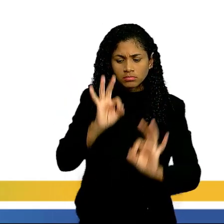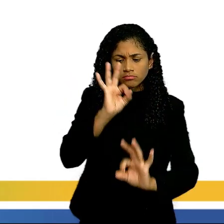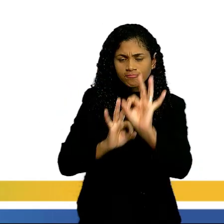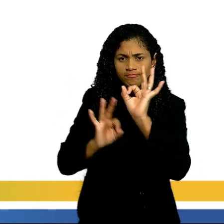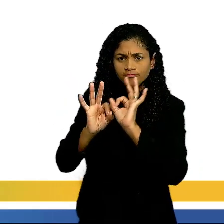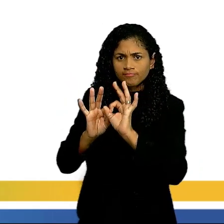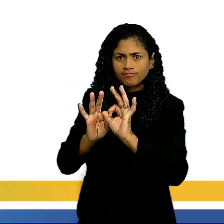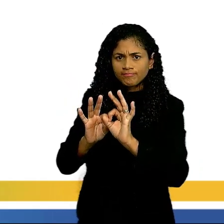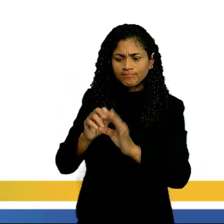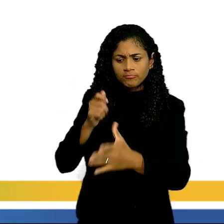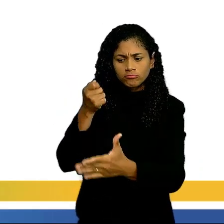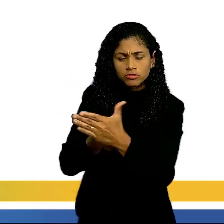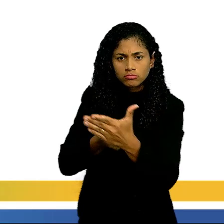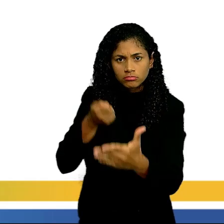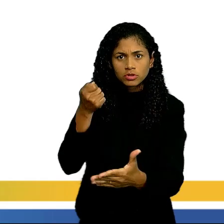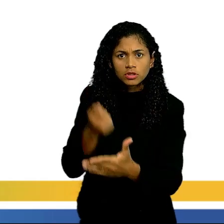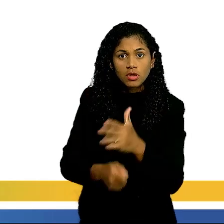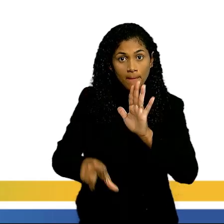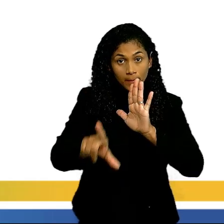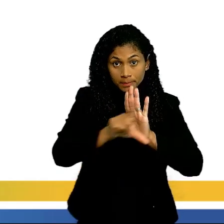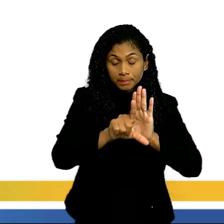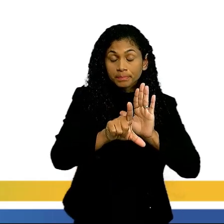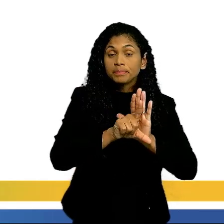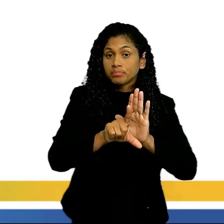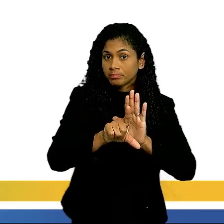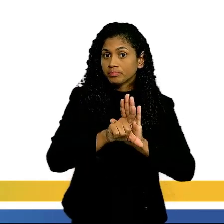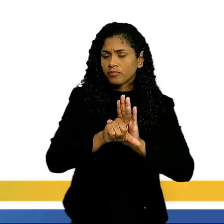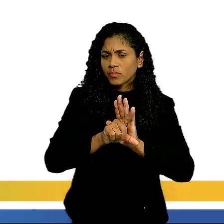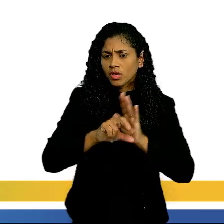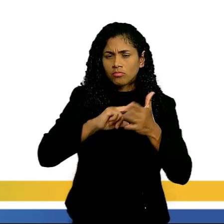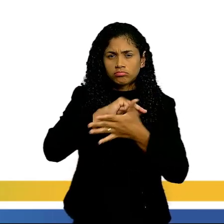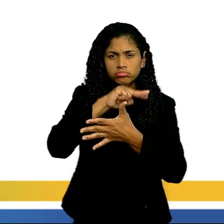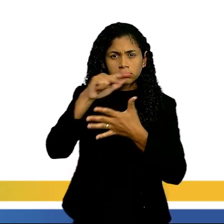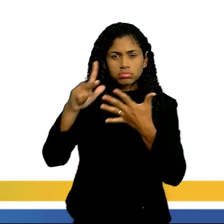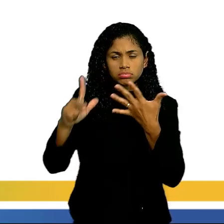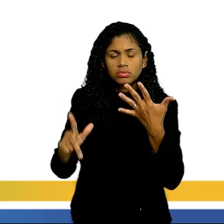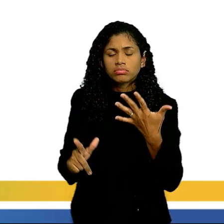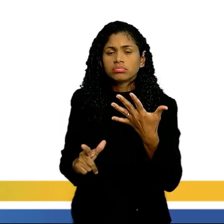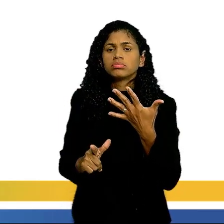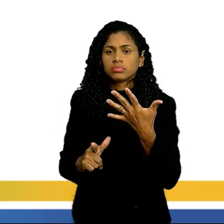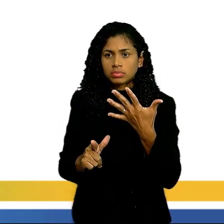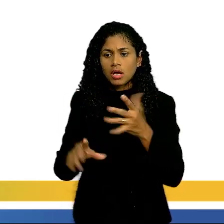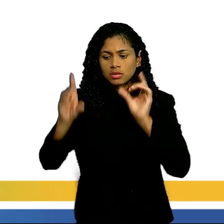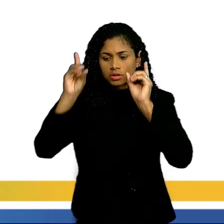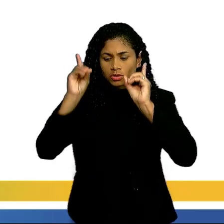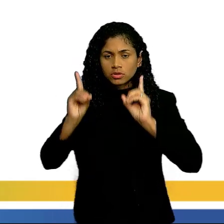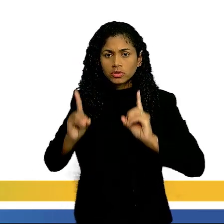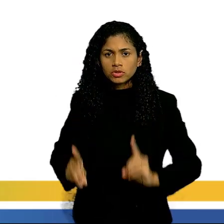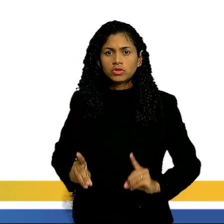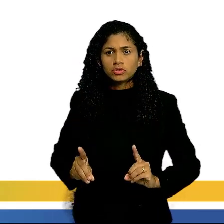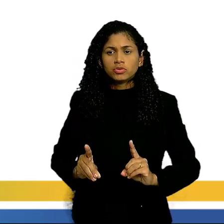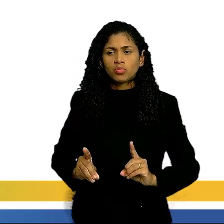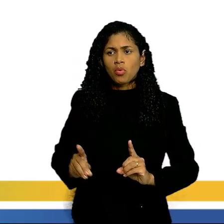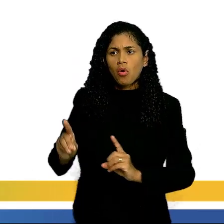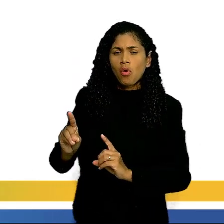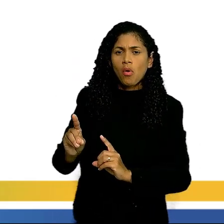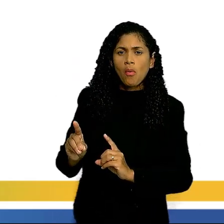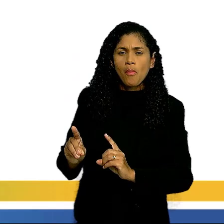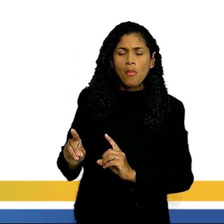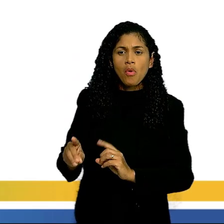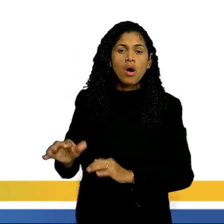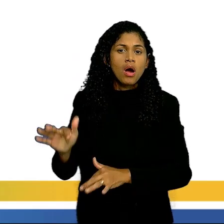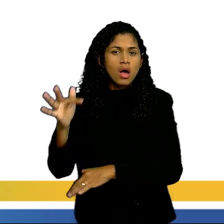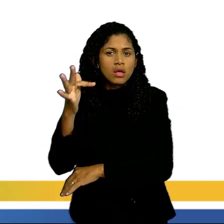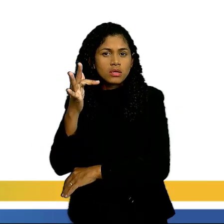pressionou pela legalização. Vários benefícios, como as férias e a possibilidade de postular direitos perante